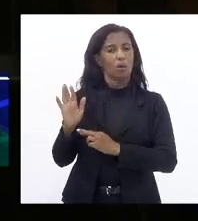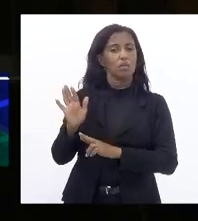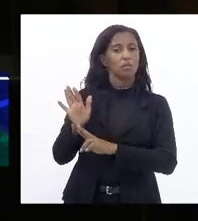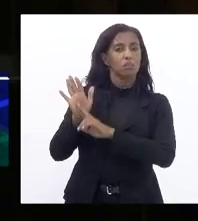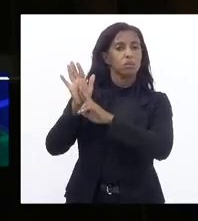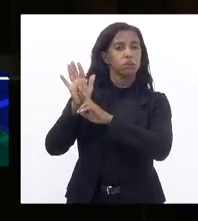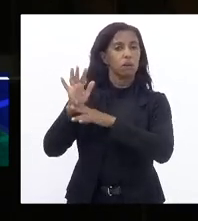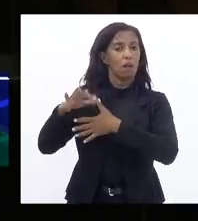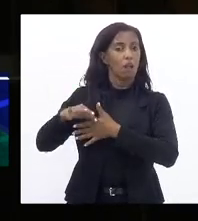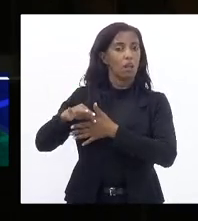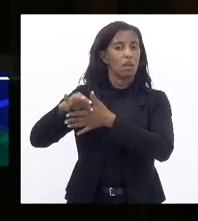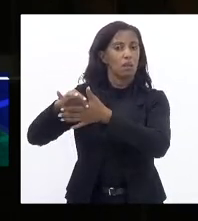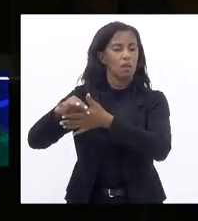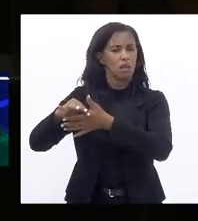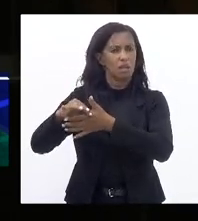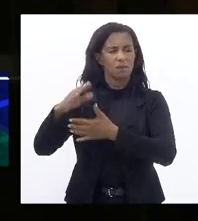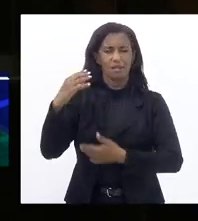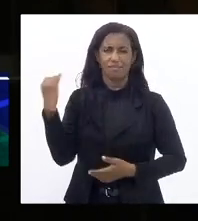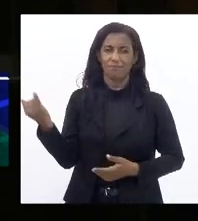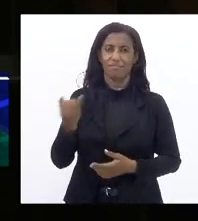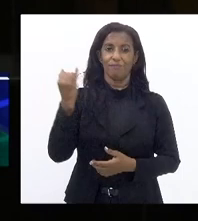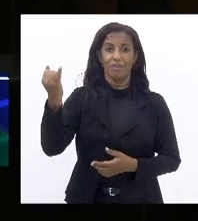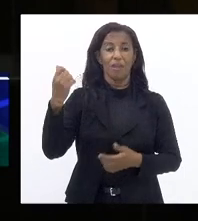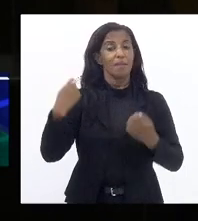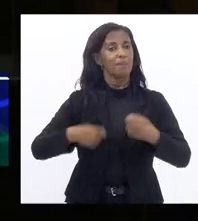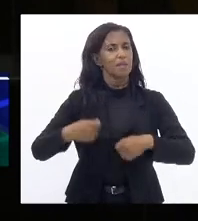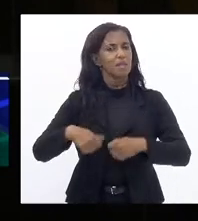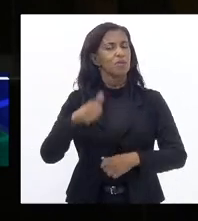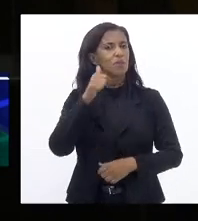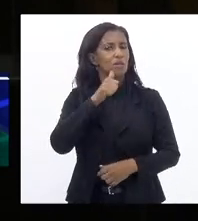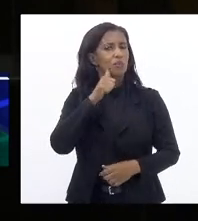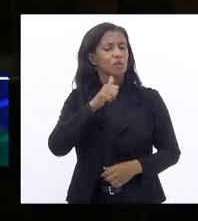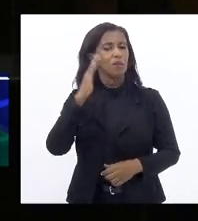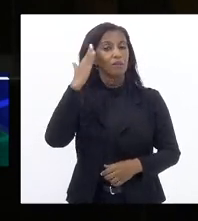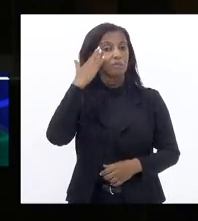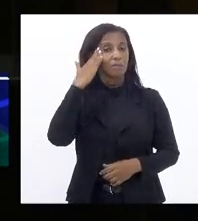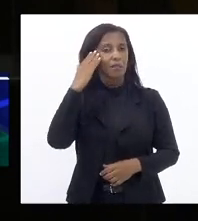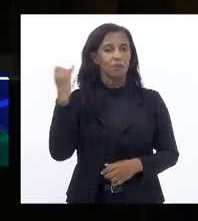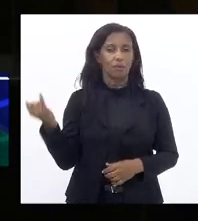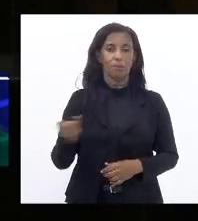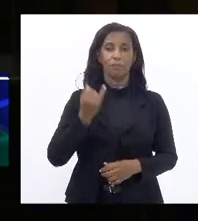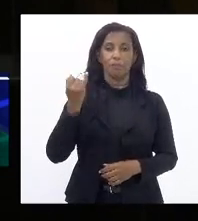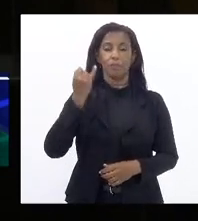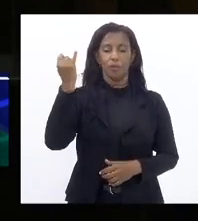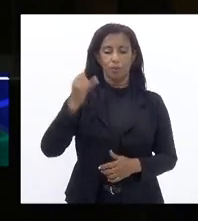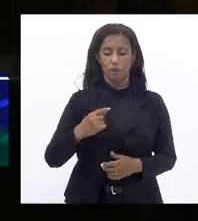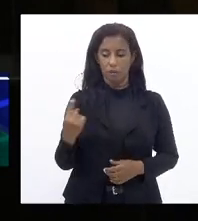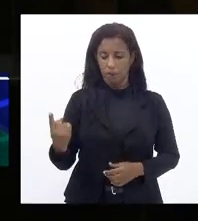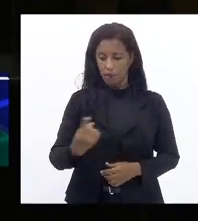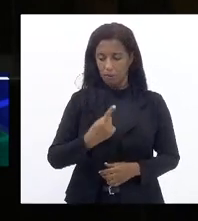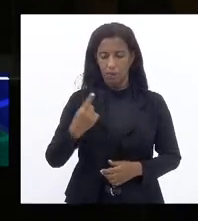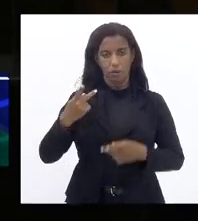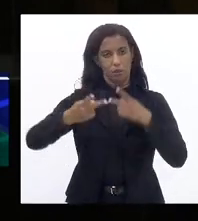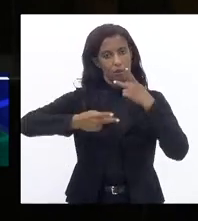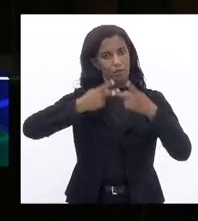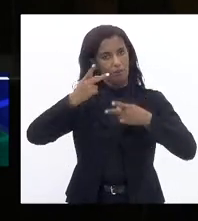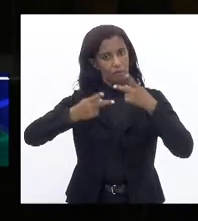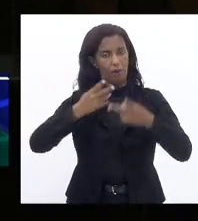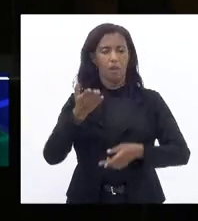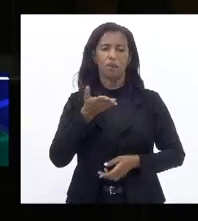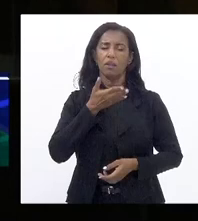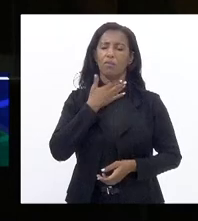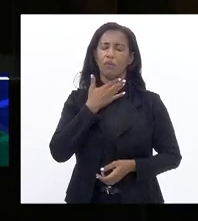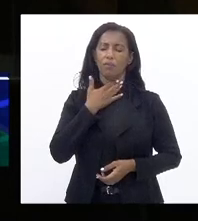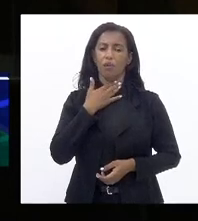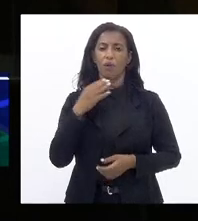representatividade é fundamental. É preciso que as mulheres entendam a importância da nossa fala e da nossa